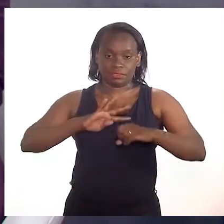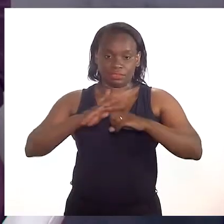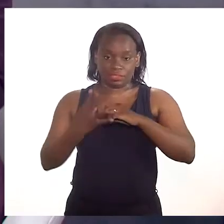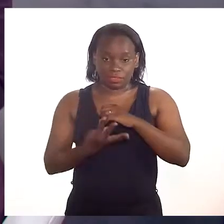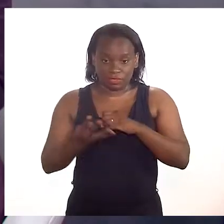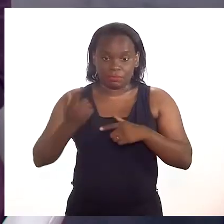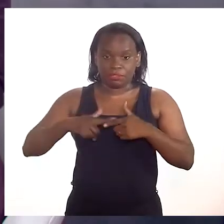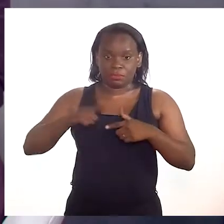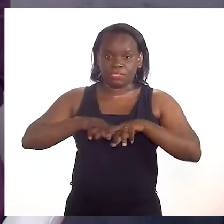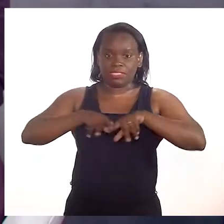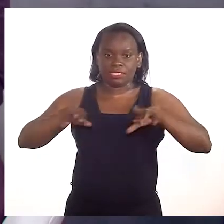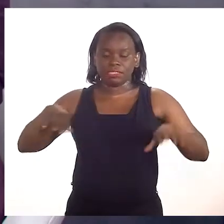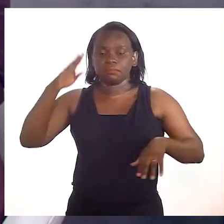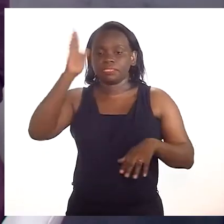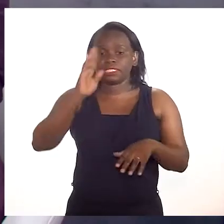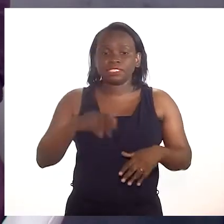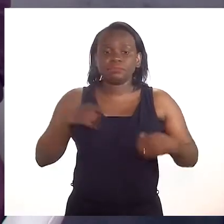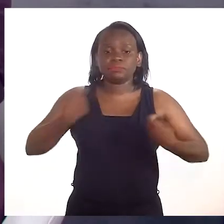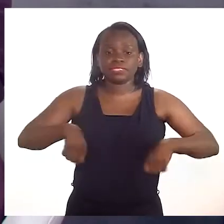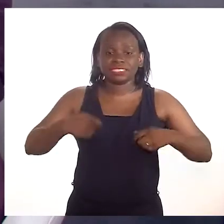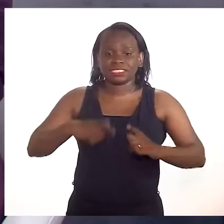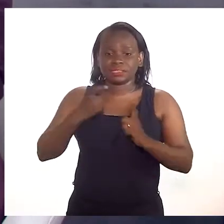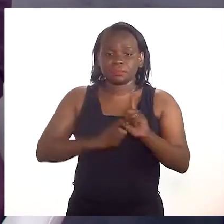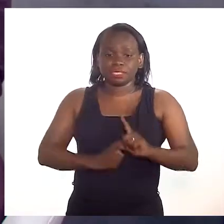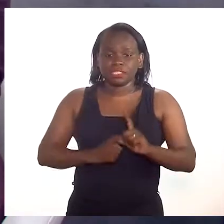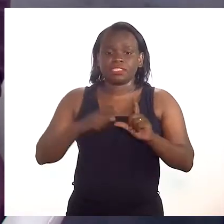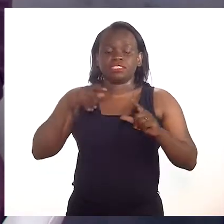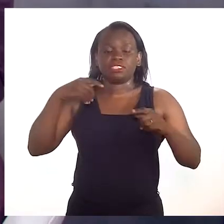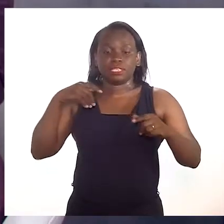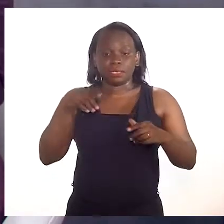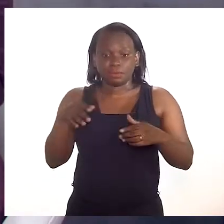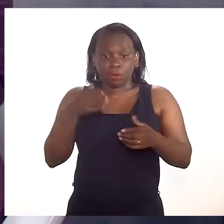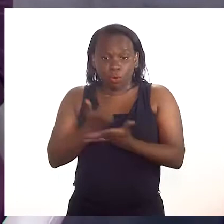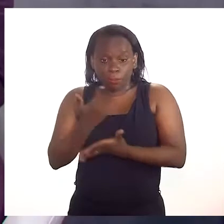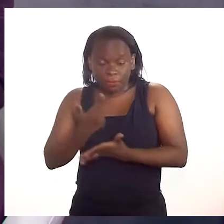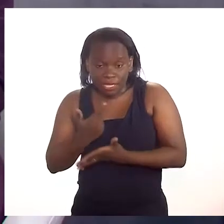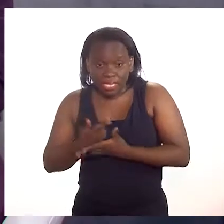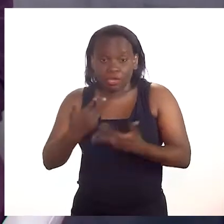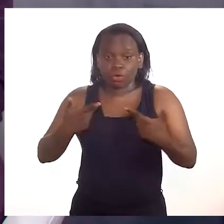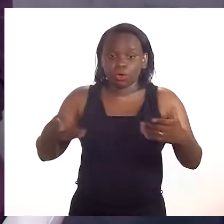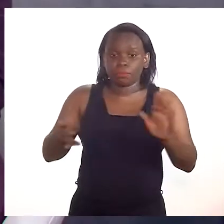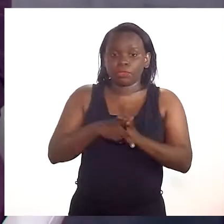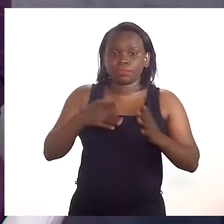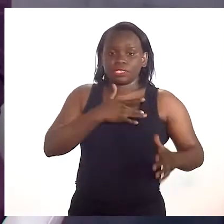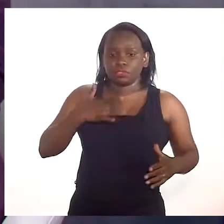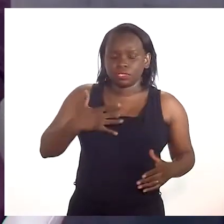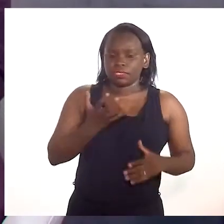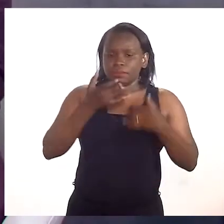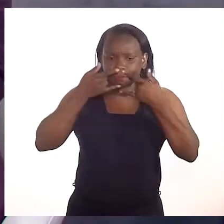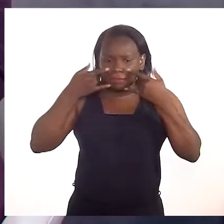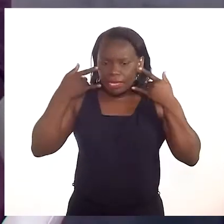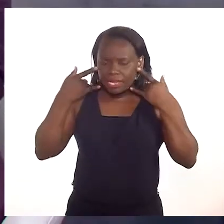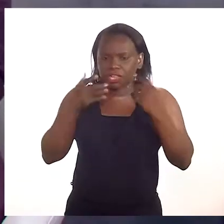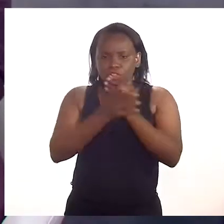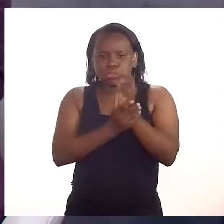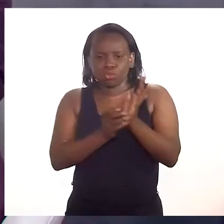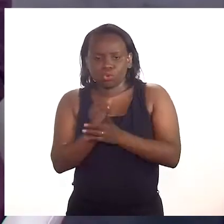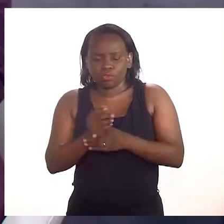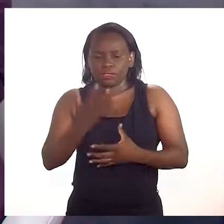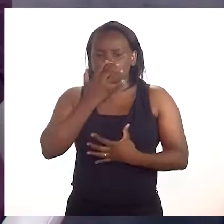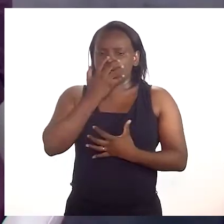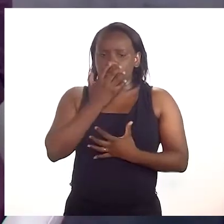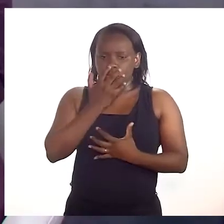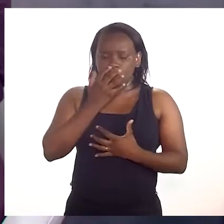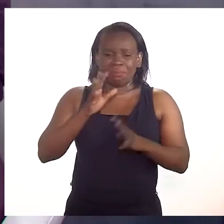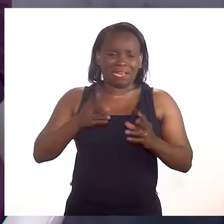crise do novo coronavírus, o Brasil se viu extremamente dependente da importação de equipamentos de saúde como máscaras, luvas e respiradores.